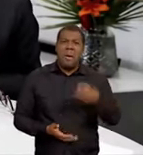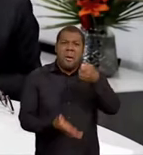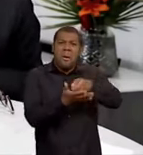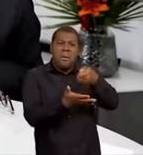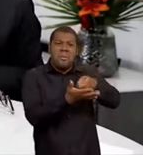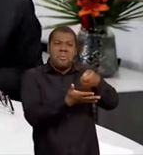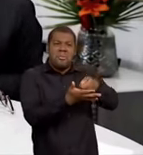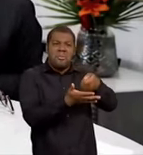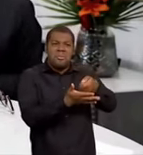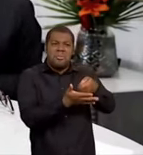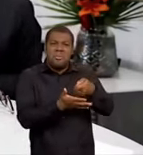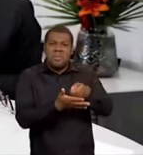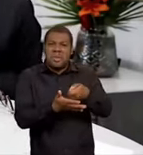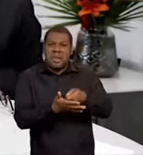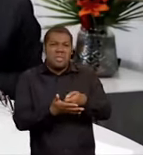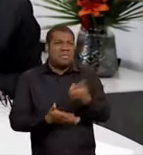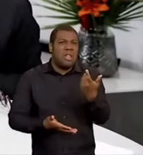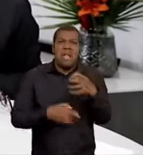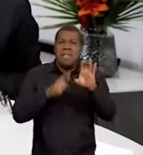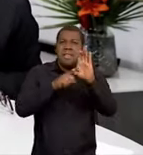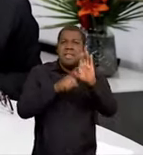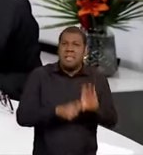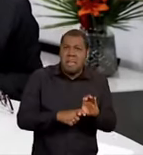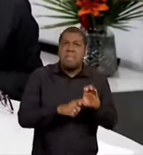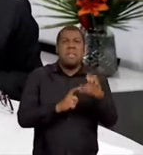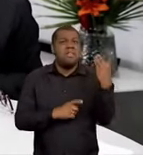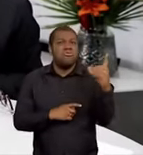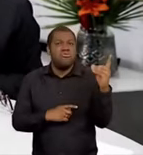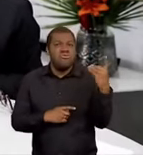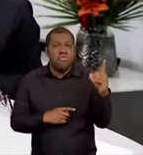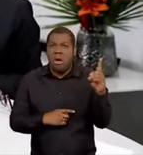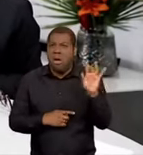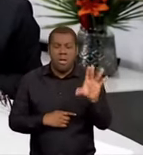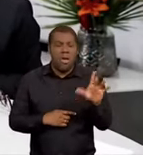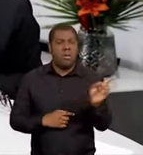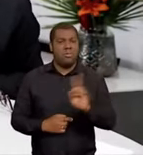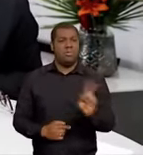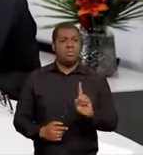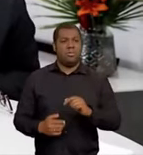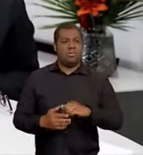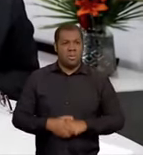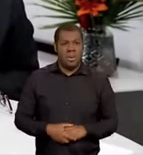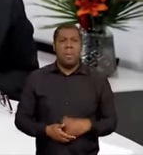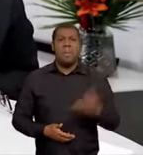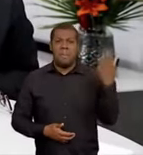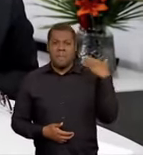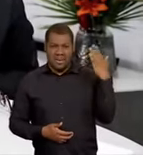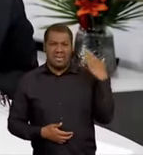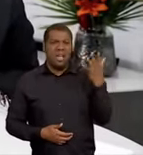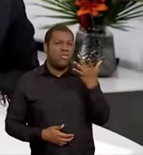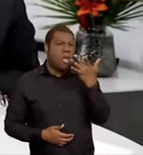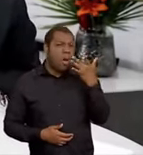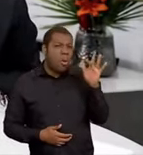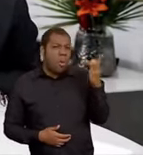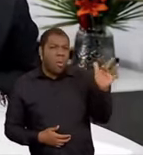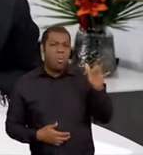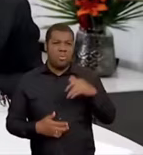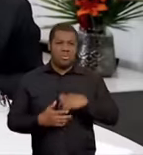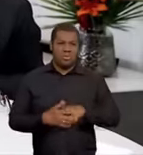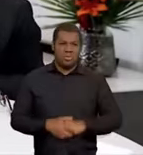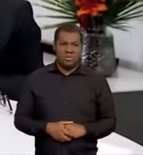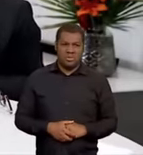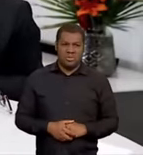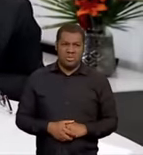dessa moeda. Não é correto. Antigamente, dentro do dólar, era o ouro. Ninguém discutiu que o ouro ia deixar de ser a